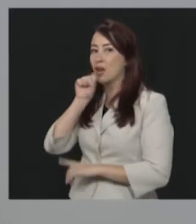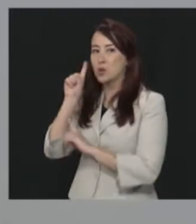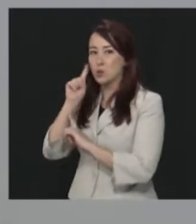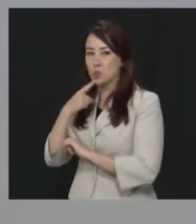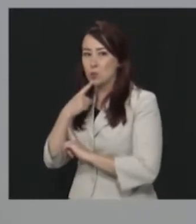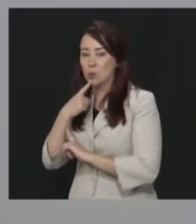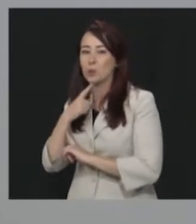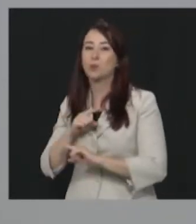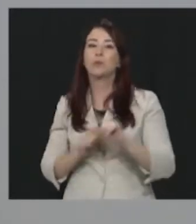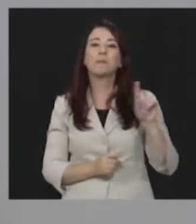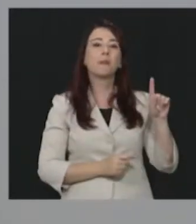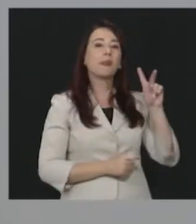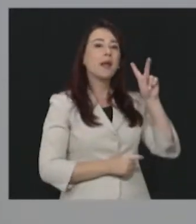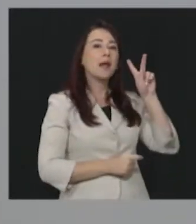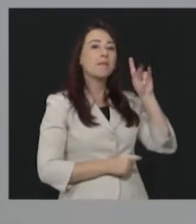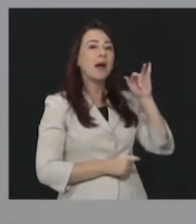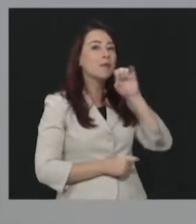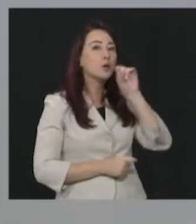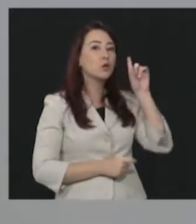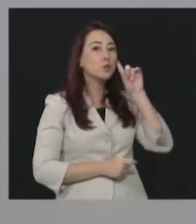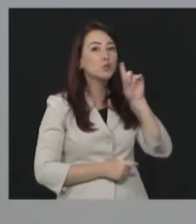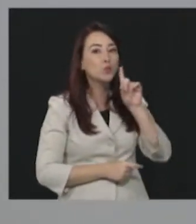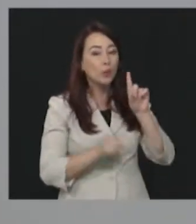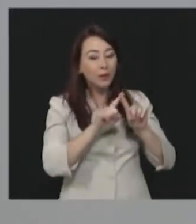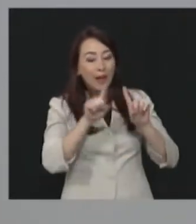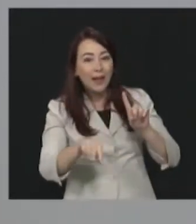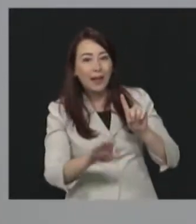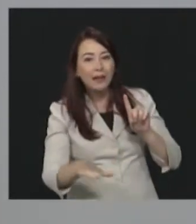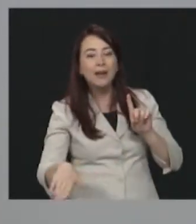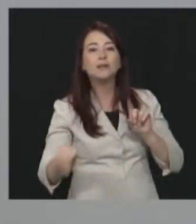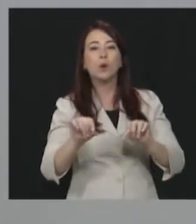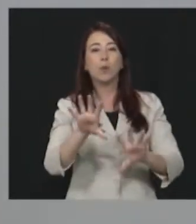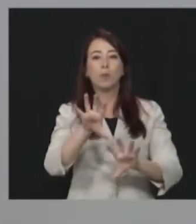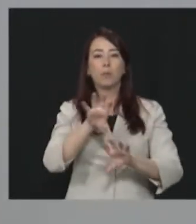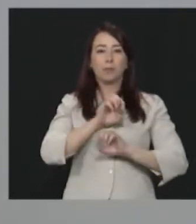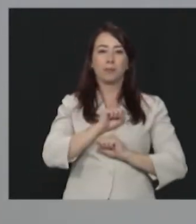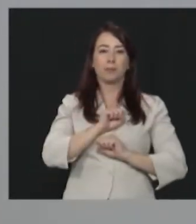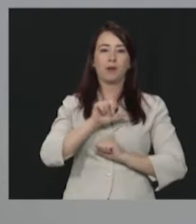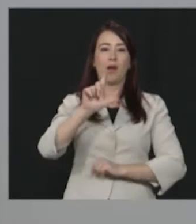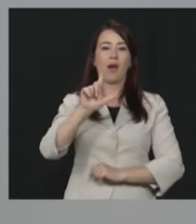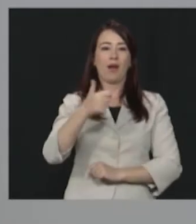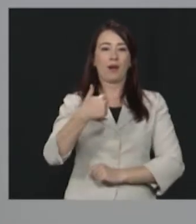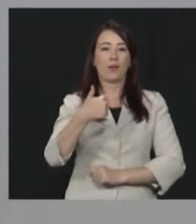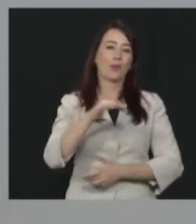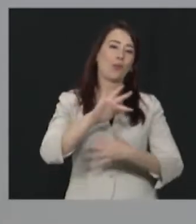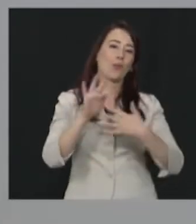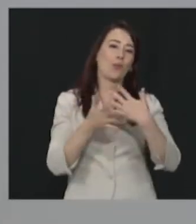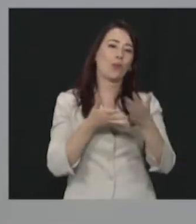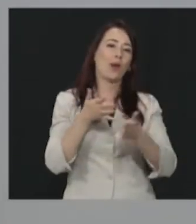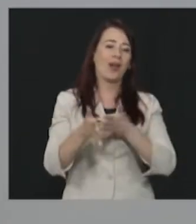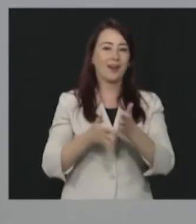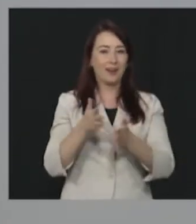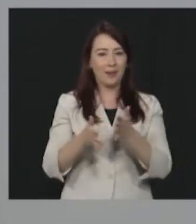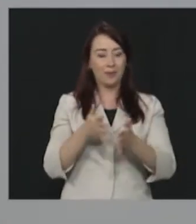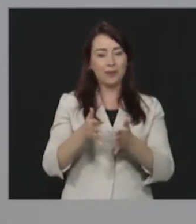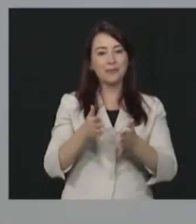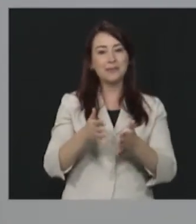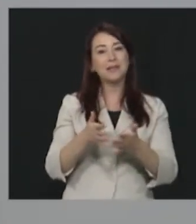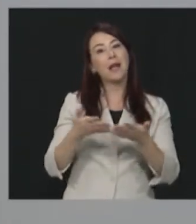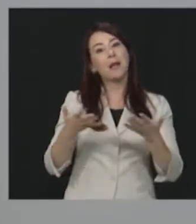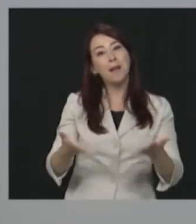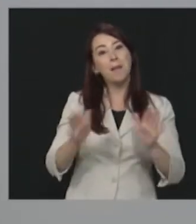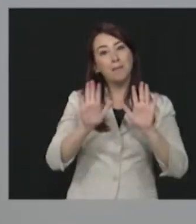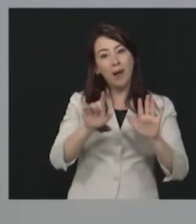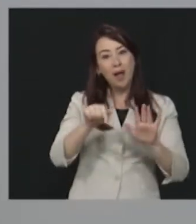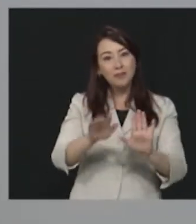pais surdos têm a língua de sinais, a criança surda tem a língua de sinais como primeira língua. Mas, concomitantemente, ela